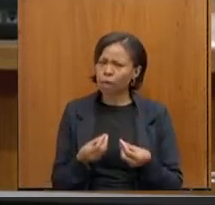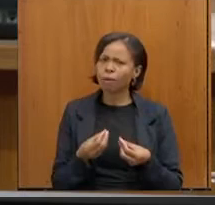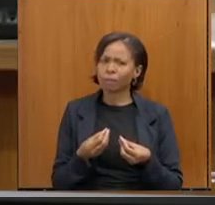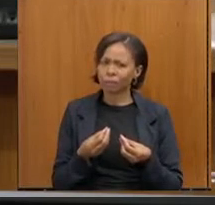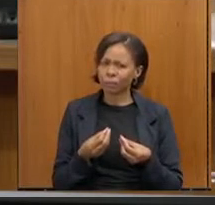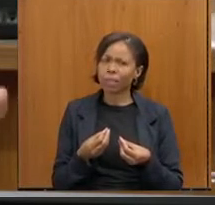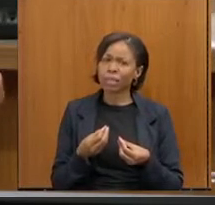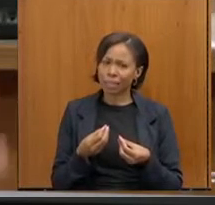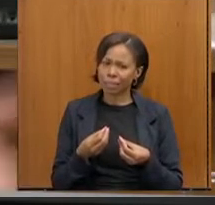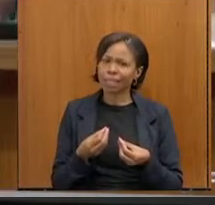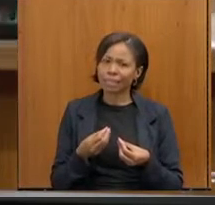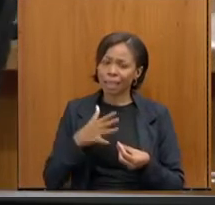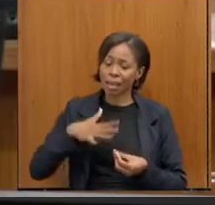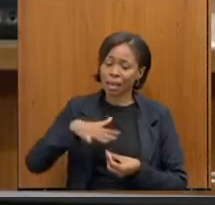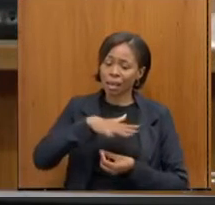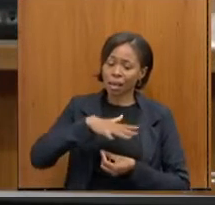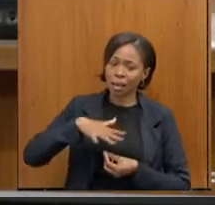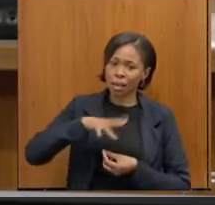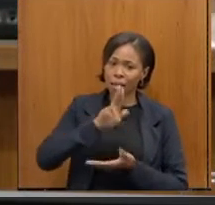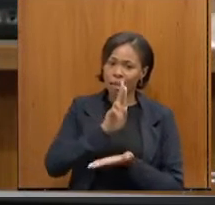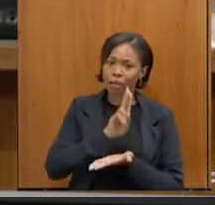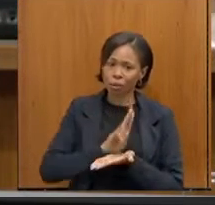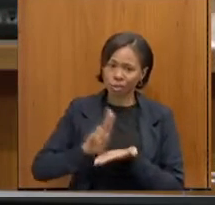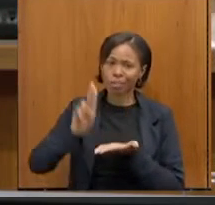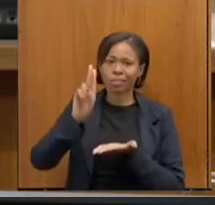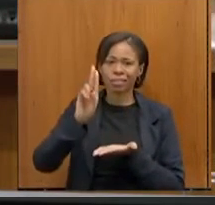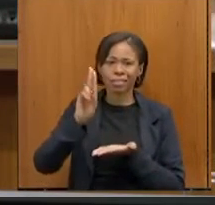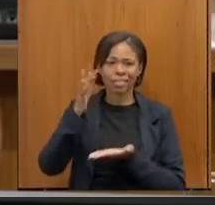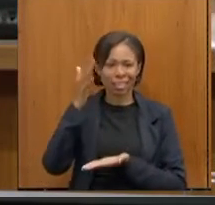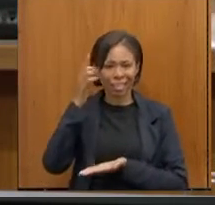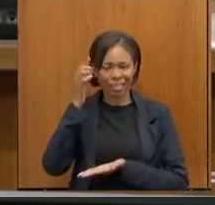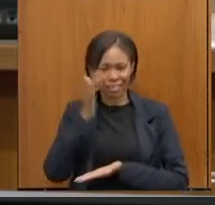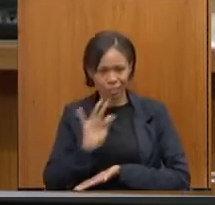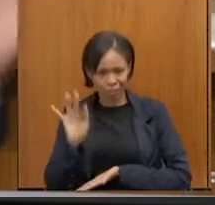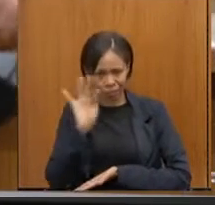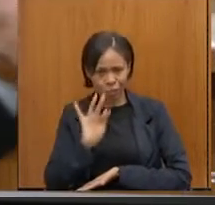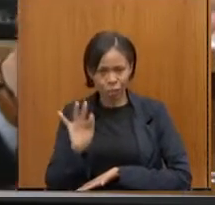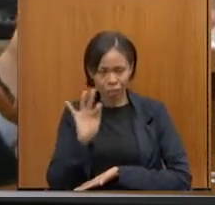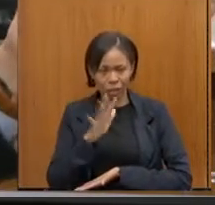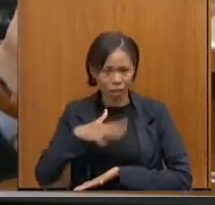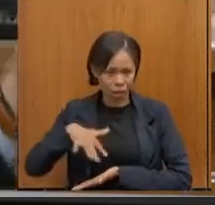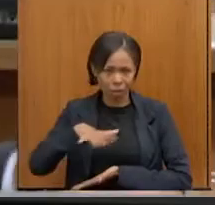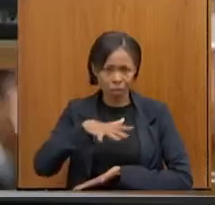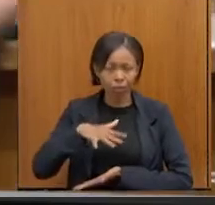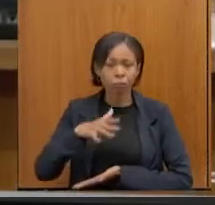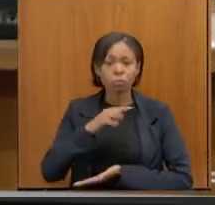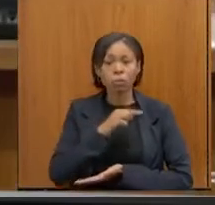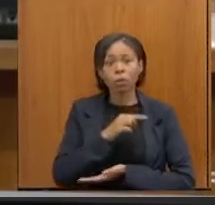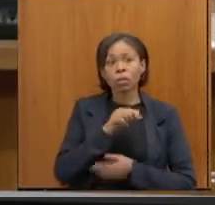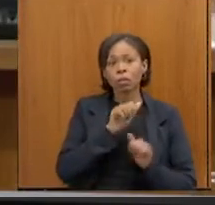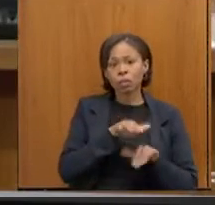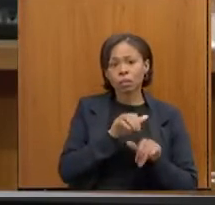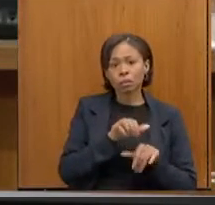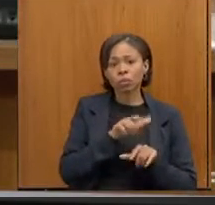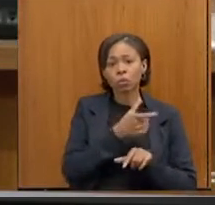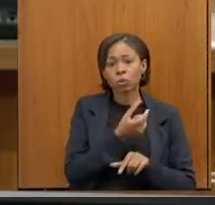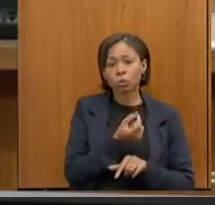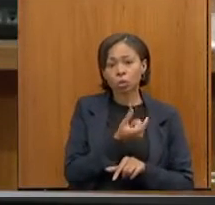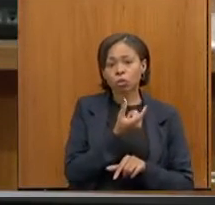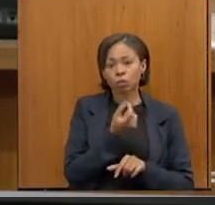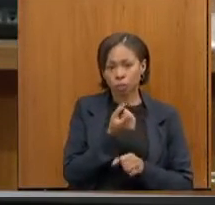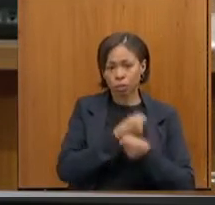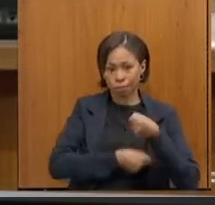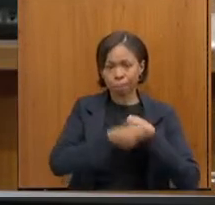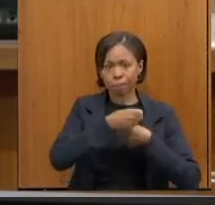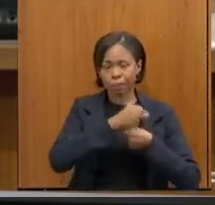a comunidade acadêmica EA por isso que nós tomamos no acumulado de setembro de 2020 até agora